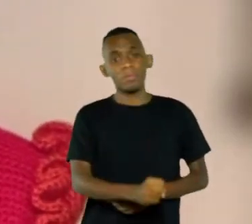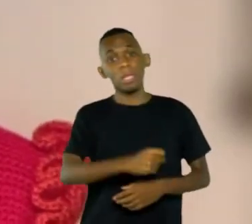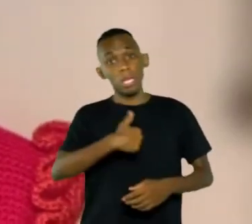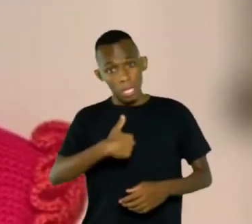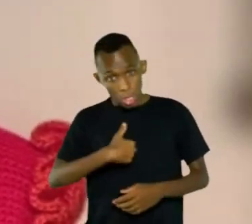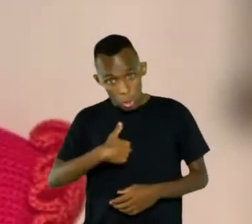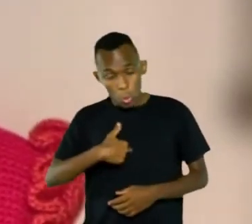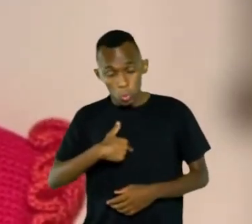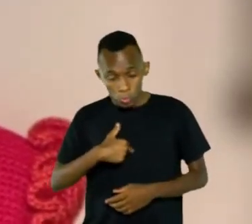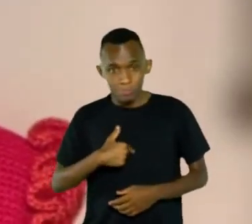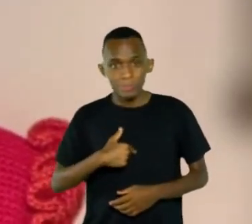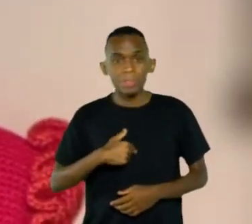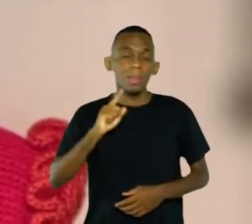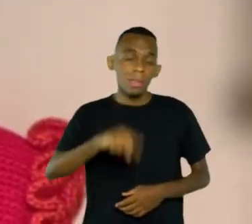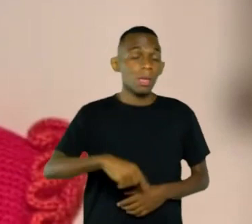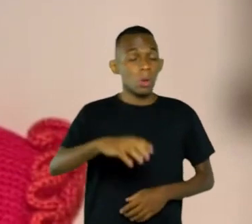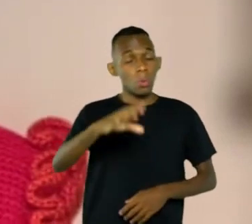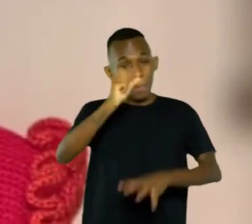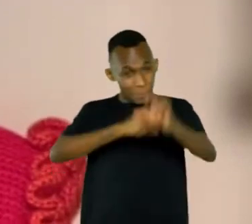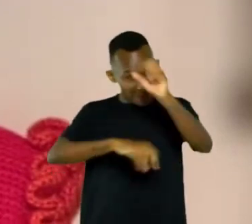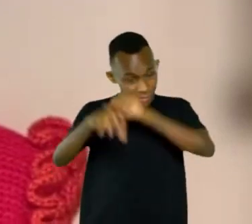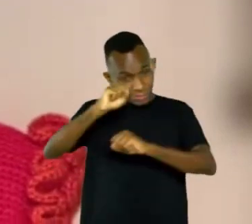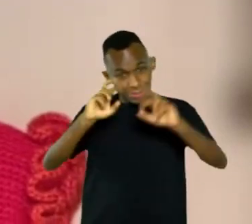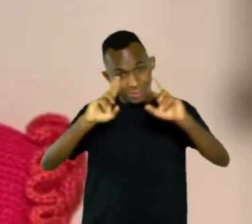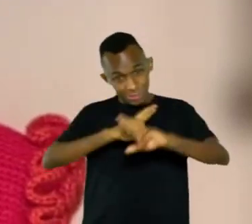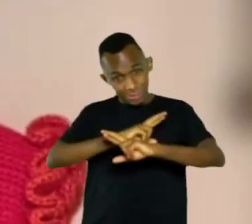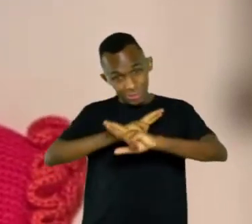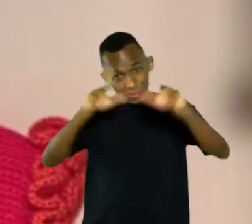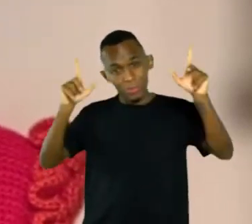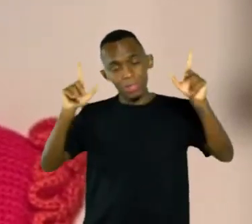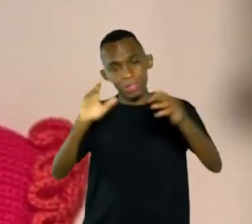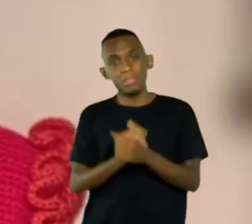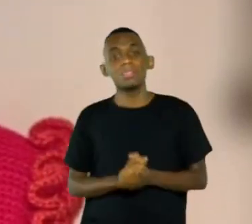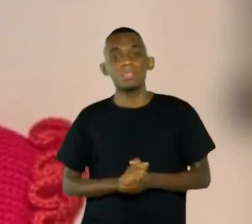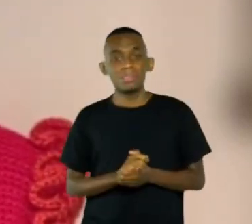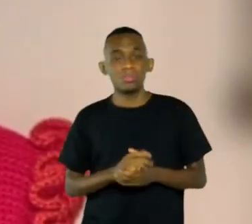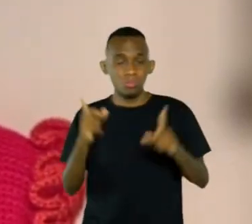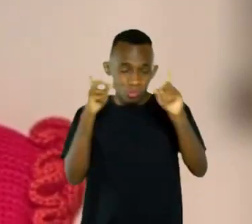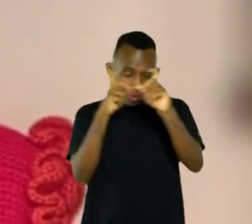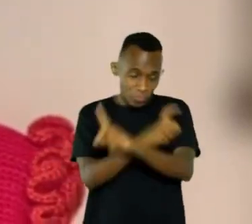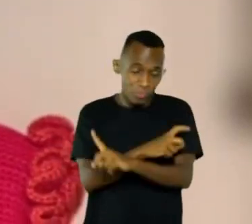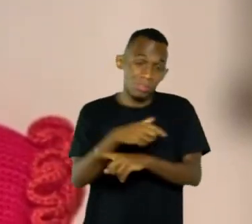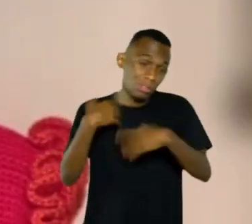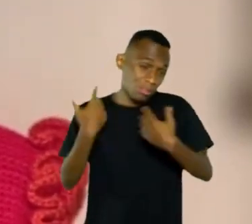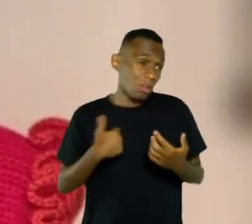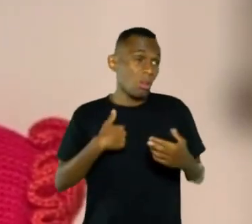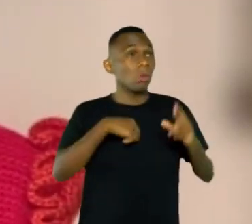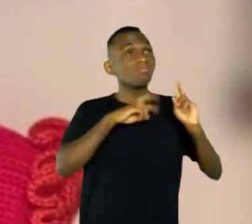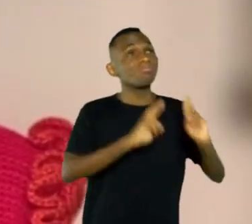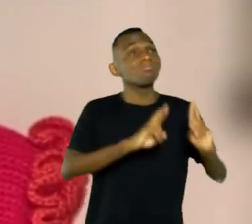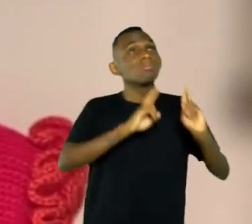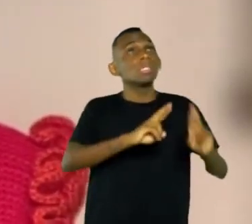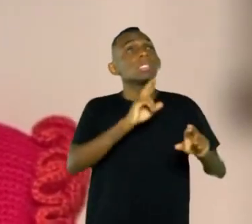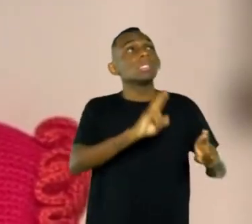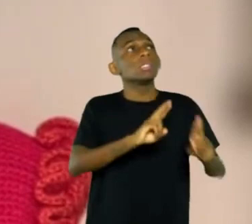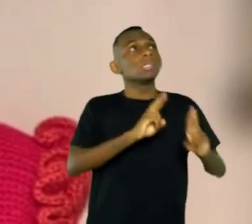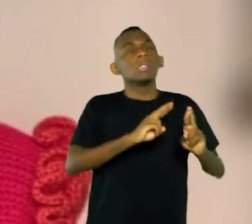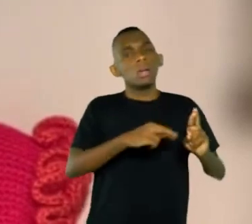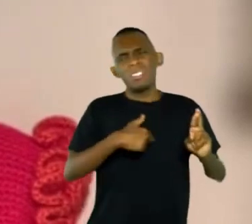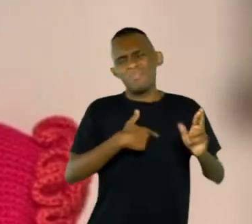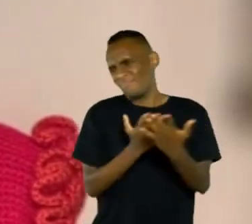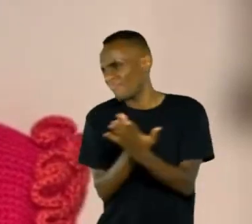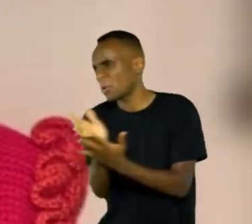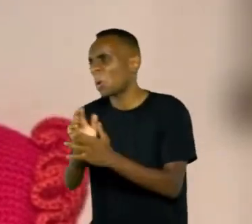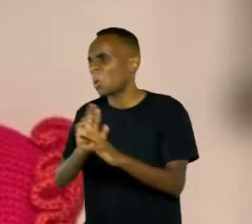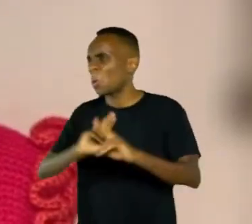lição bastante dura. Depois de algumas tentativas, preferi deixar a ideia de lado e focar outro objetivo. Disse para